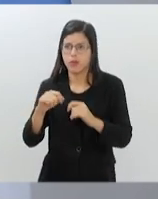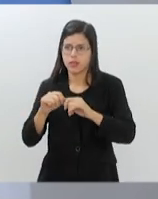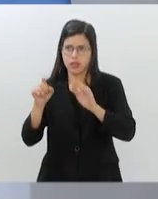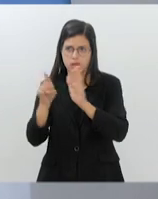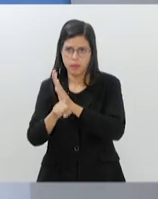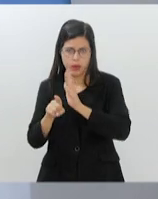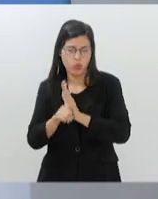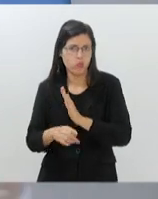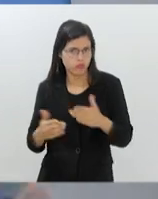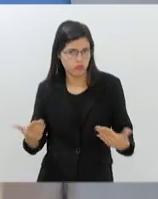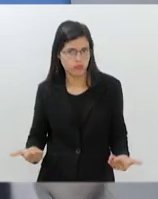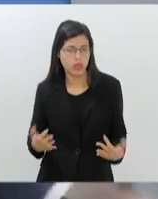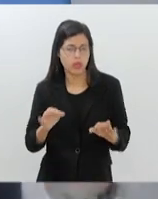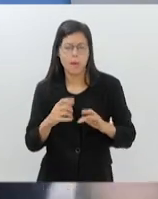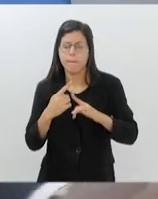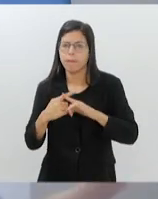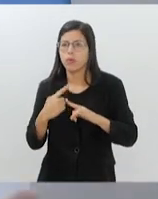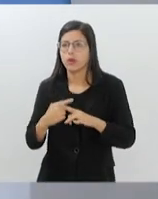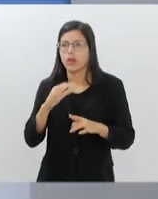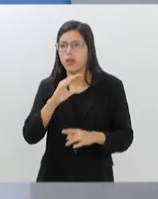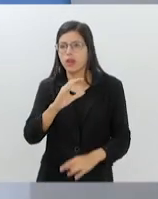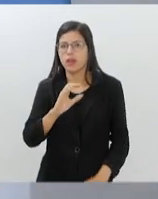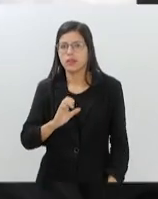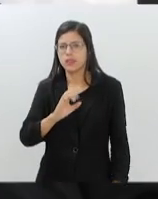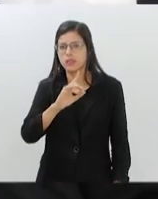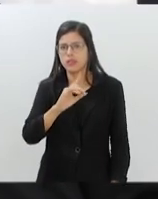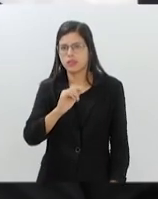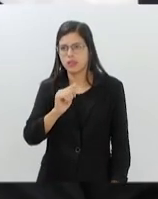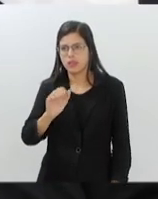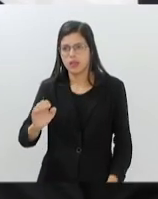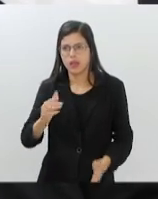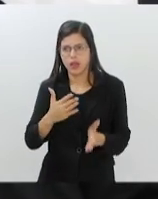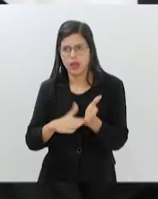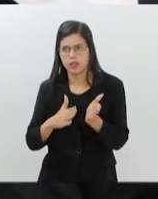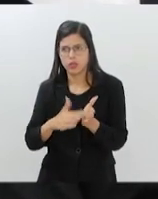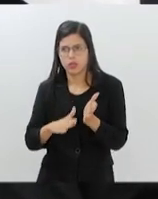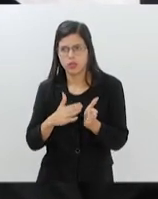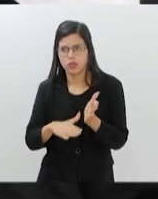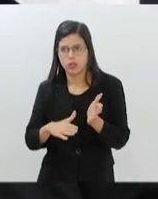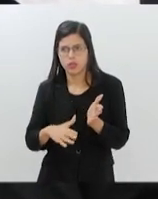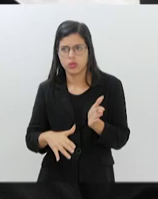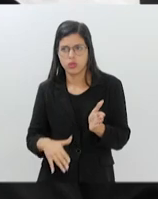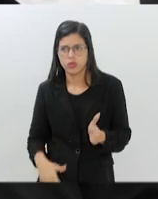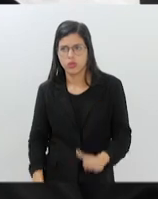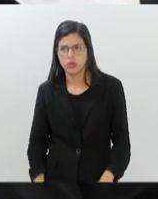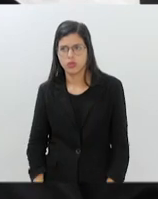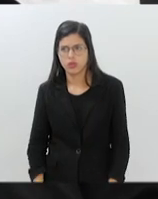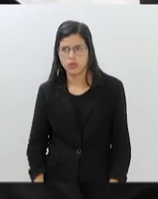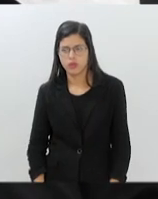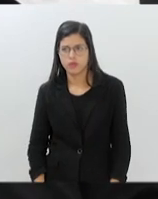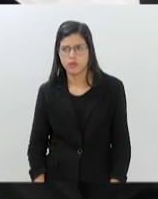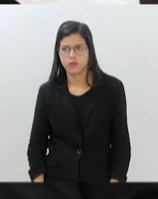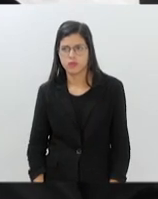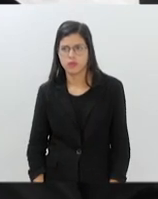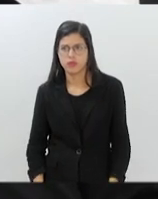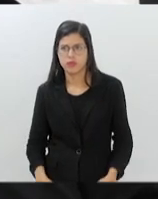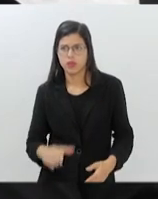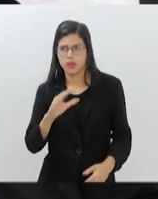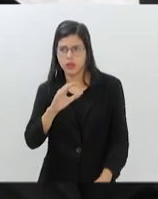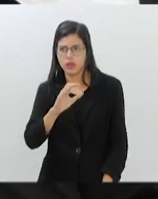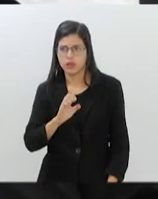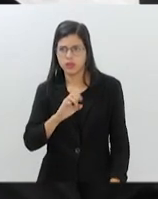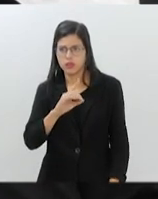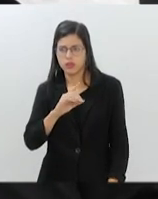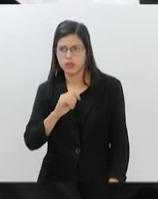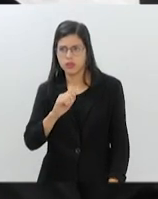pra senhora por que que a cedai gastou R 45 milhões Dea a gente tá tentando aqui no Exercício lento a senora investiu porque estava dentro